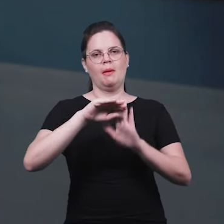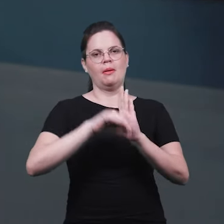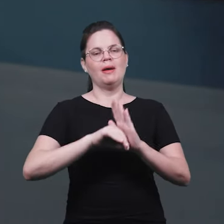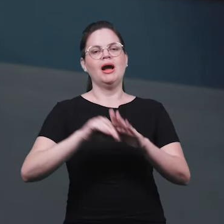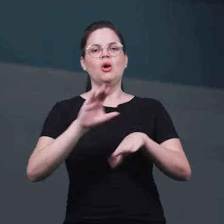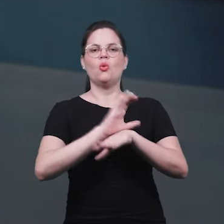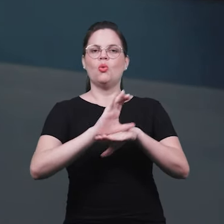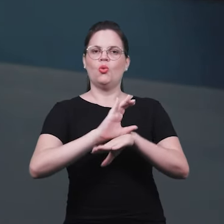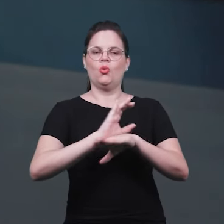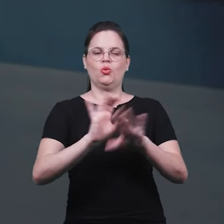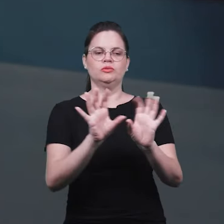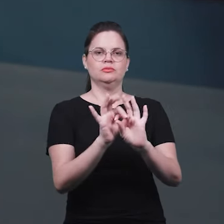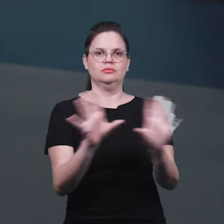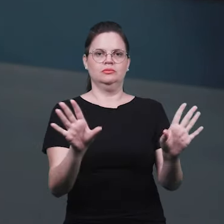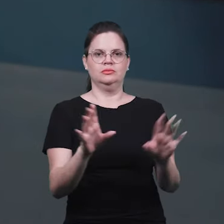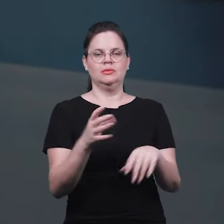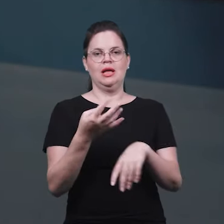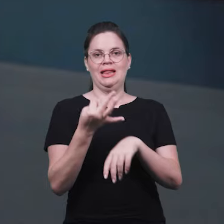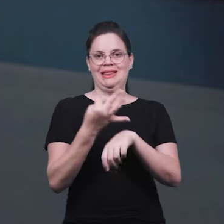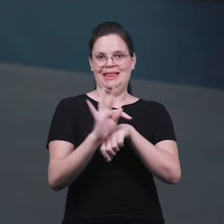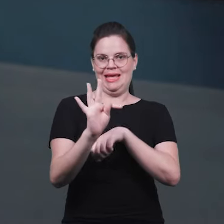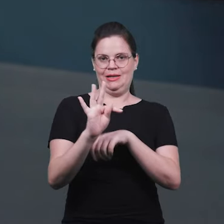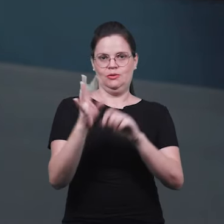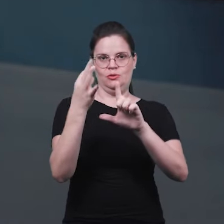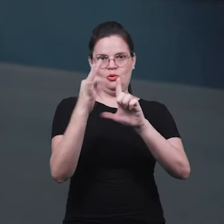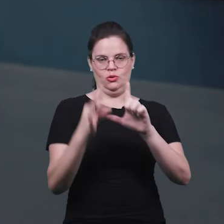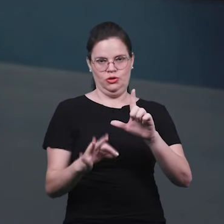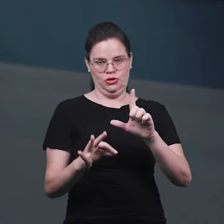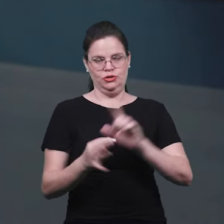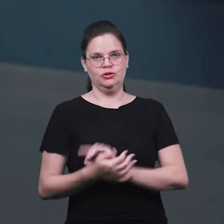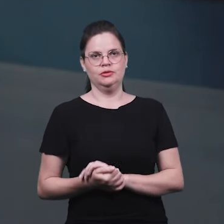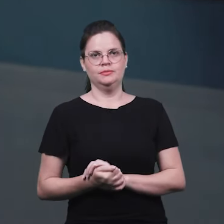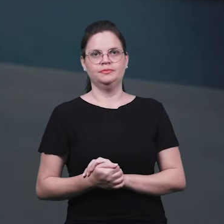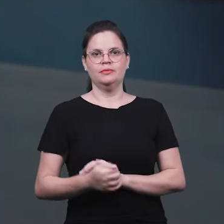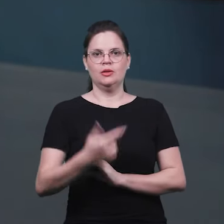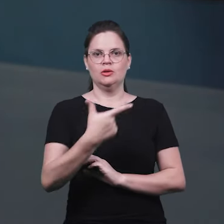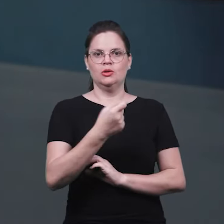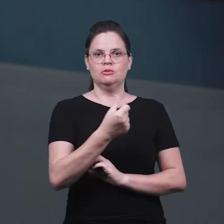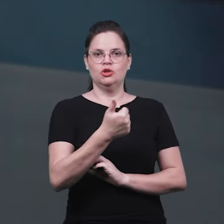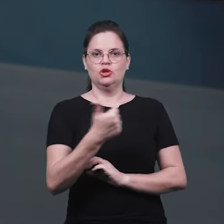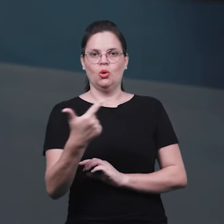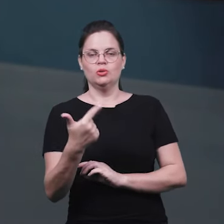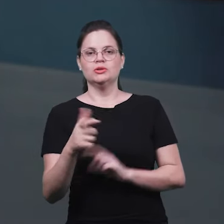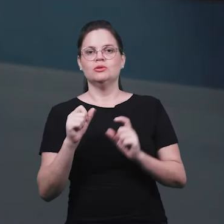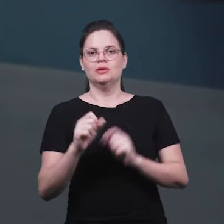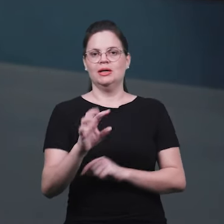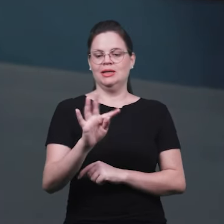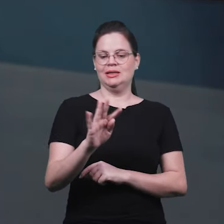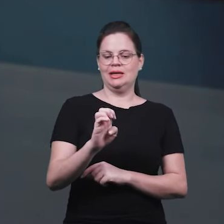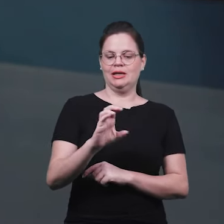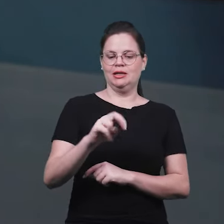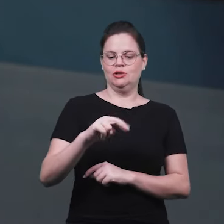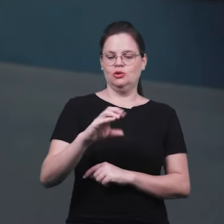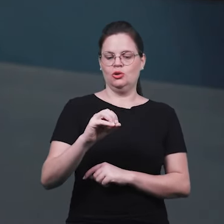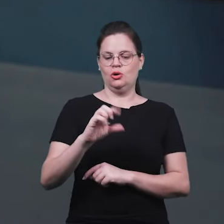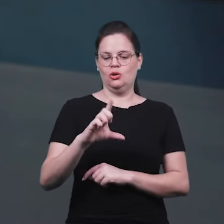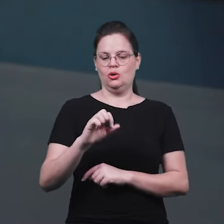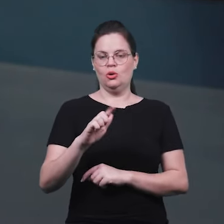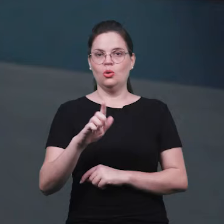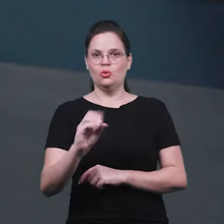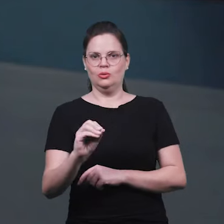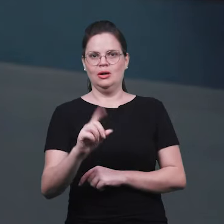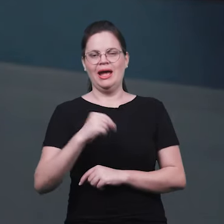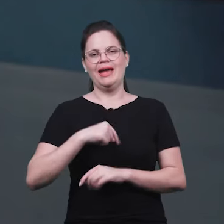de autorização o curso técnico de logística, e em 2002 foi incluso no Brasil também o curso tecnólogo de logística. Então, o melhor caminho